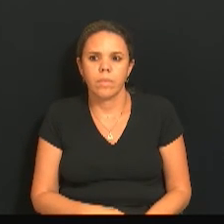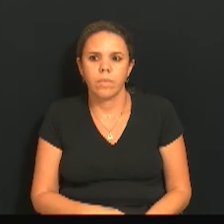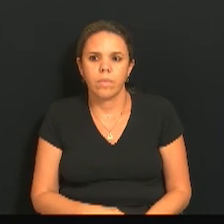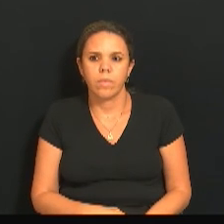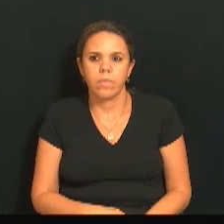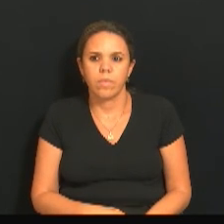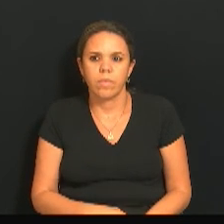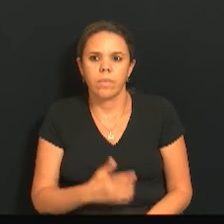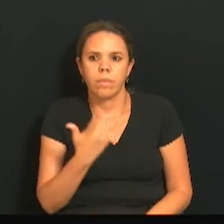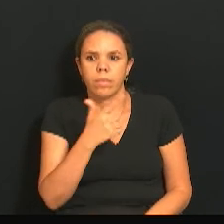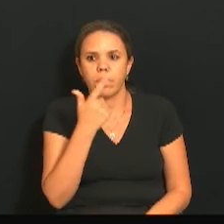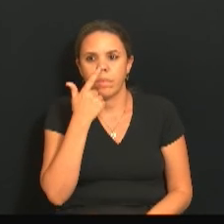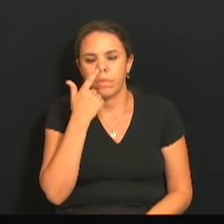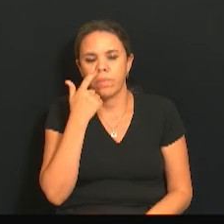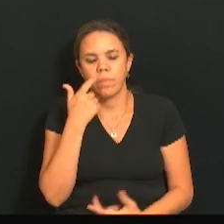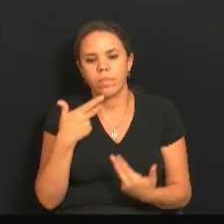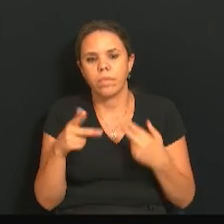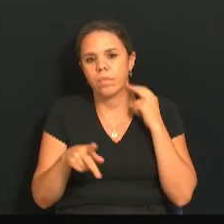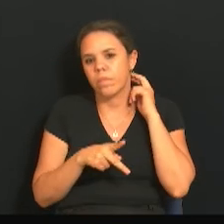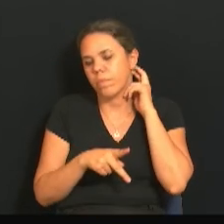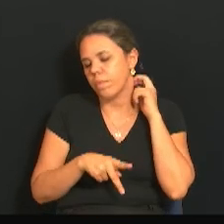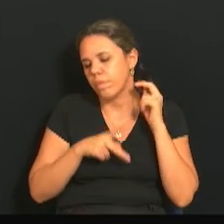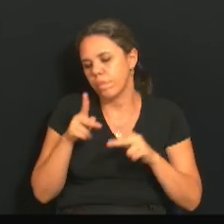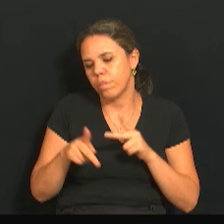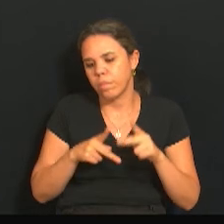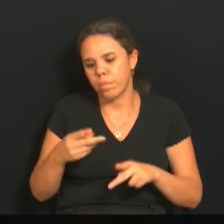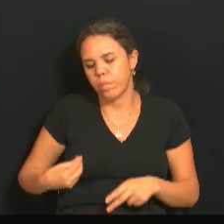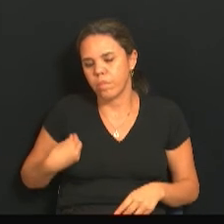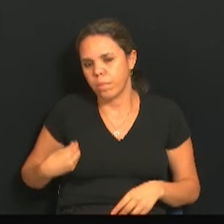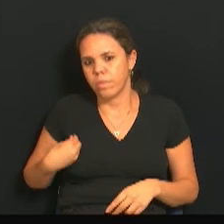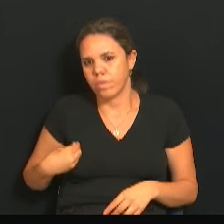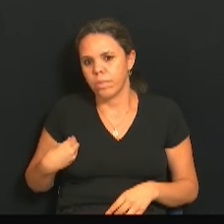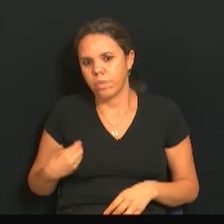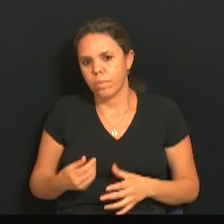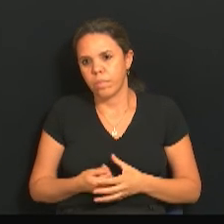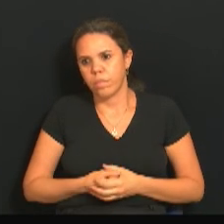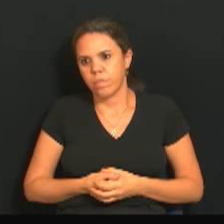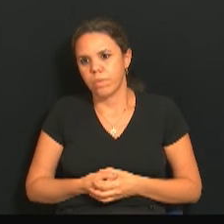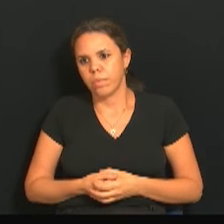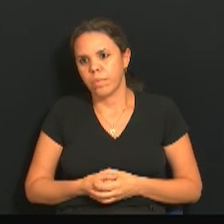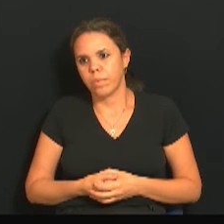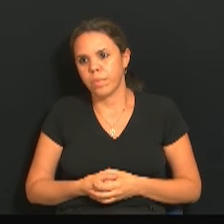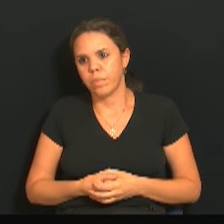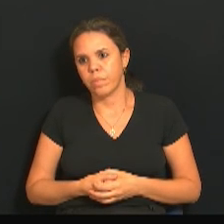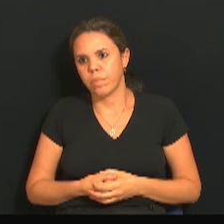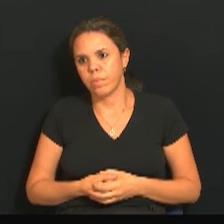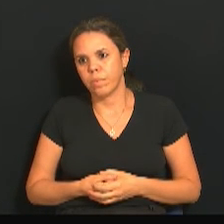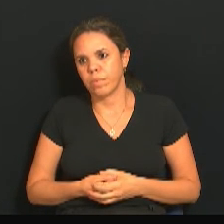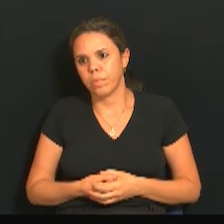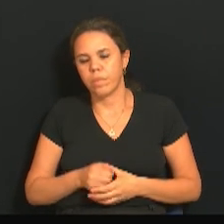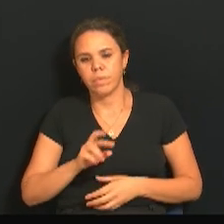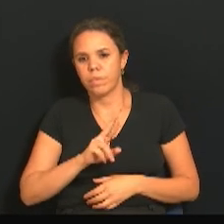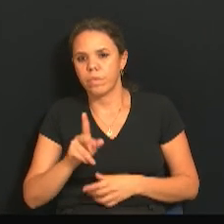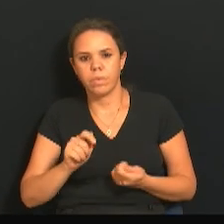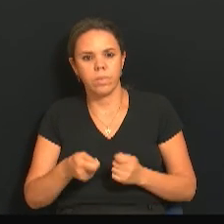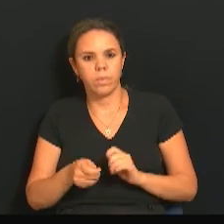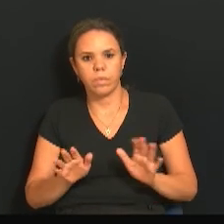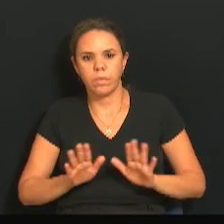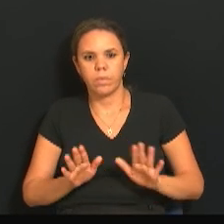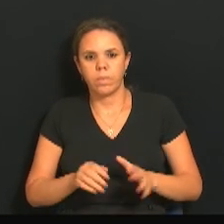uma outra situação para essas pessoas que vivem de uma forma que não é adequada.